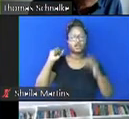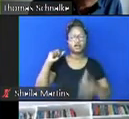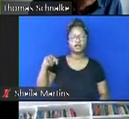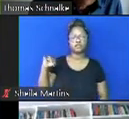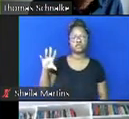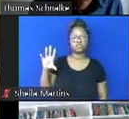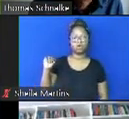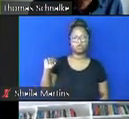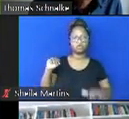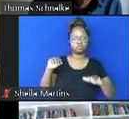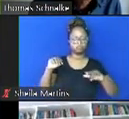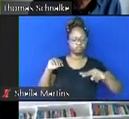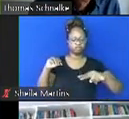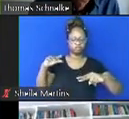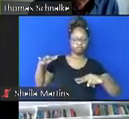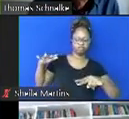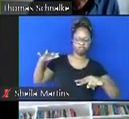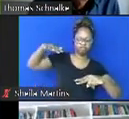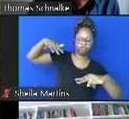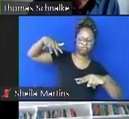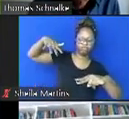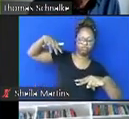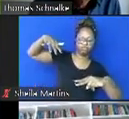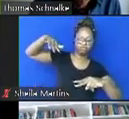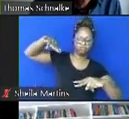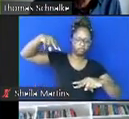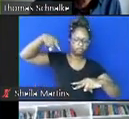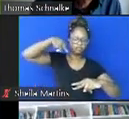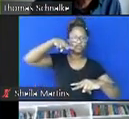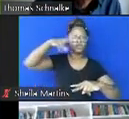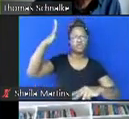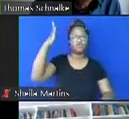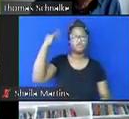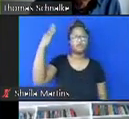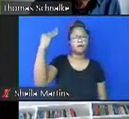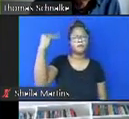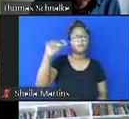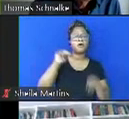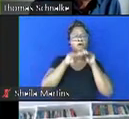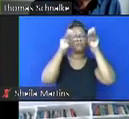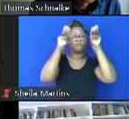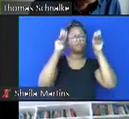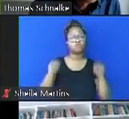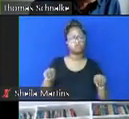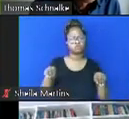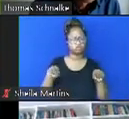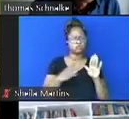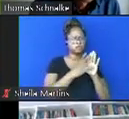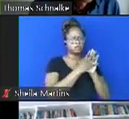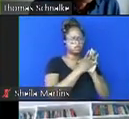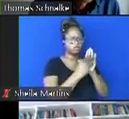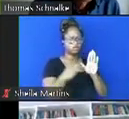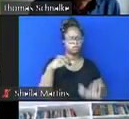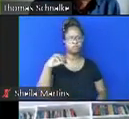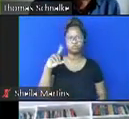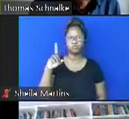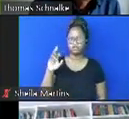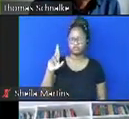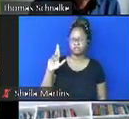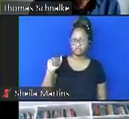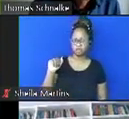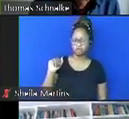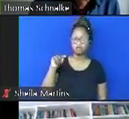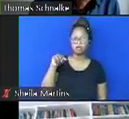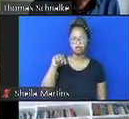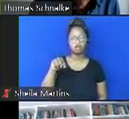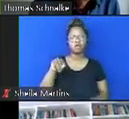e o mais famoso museu de modelos de cera, o Museu